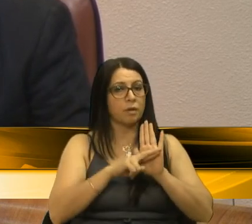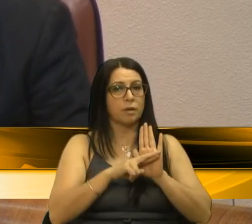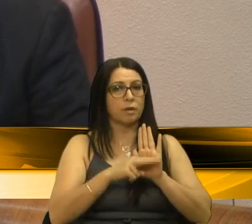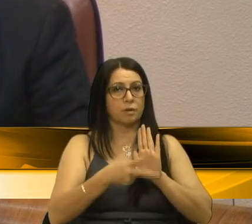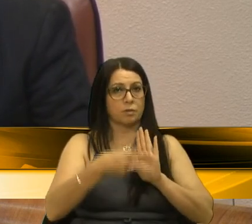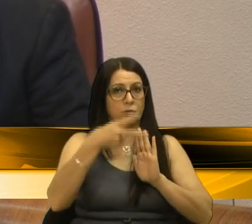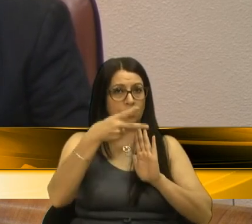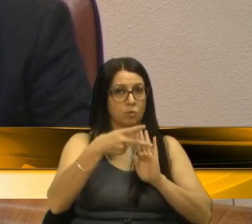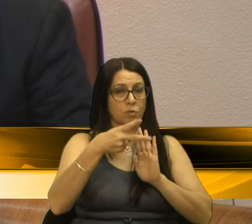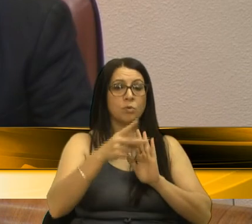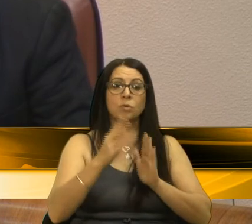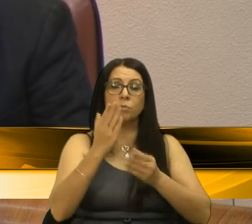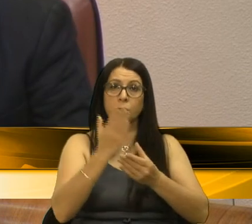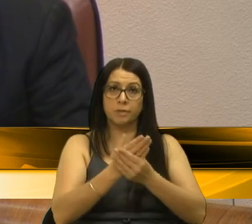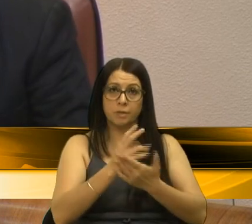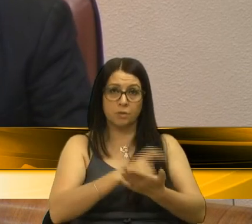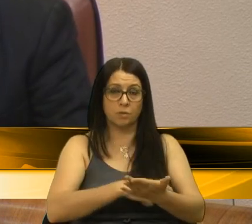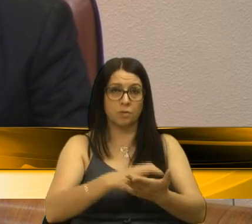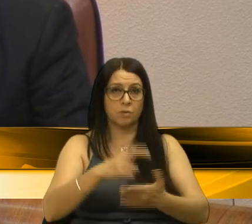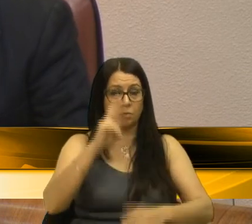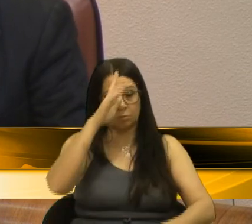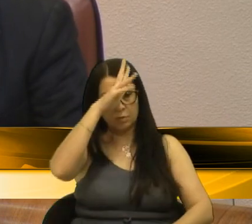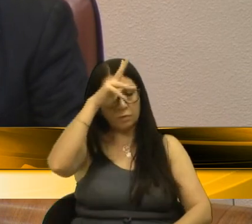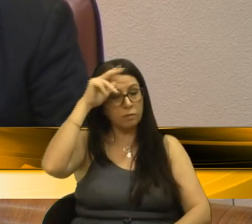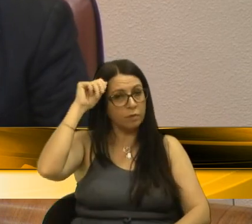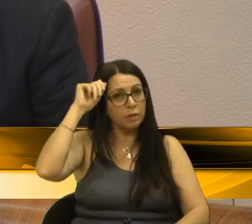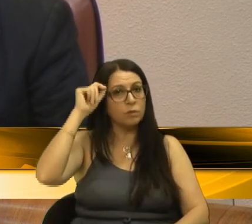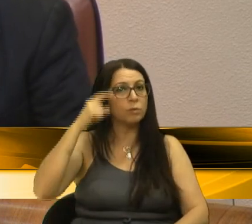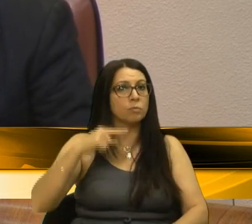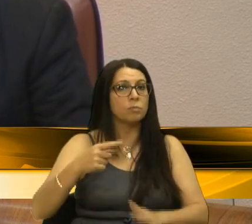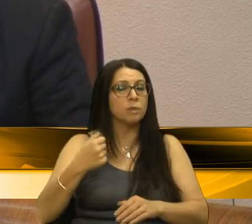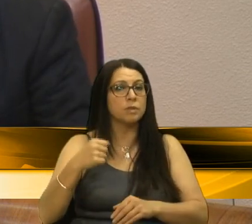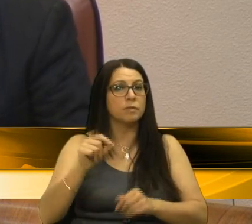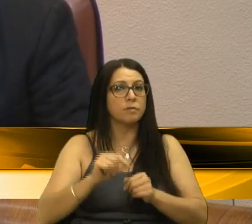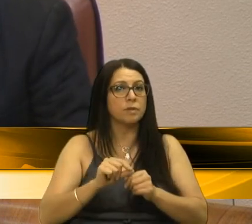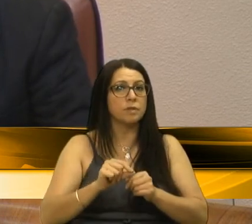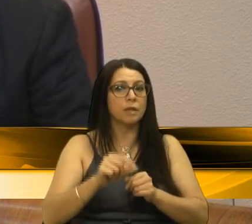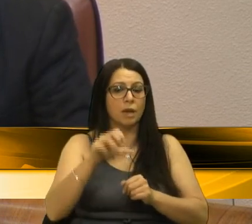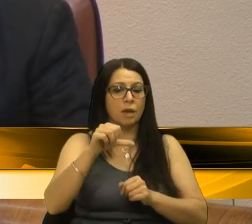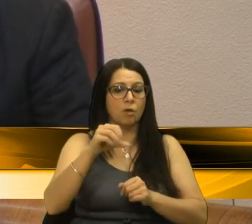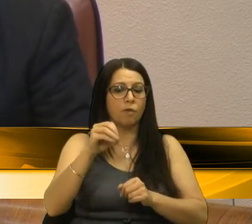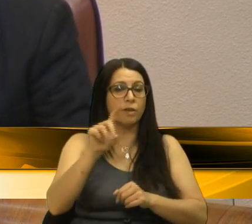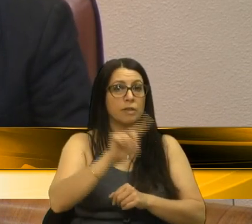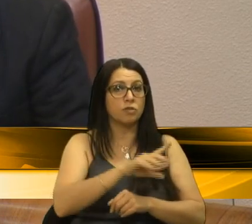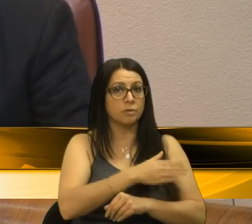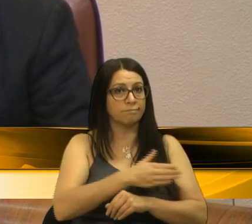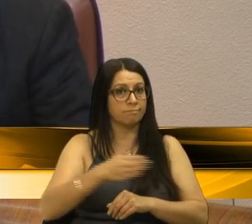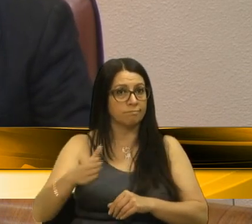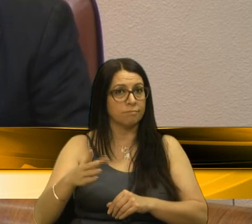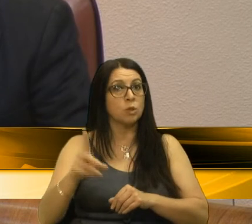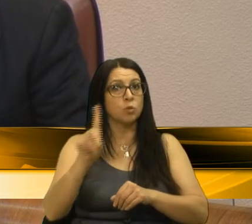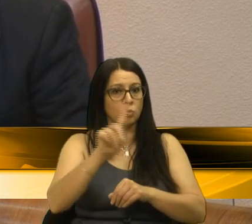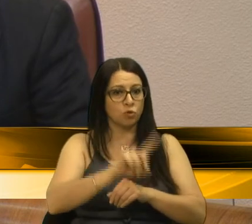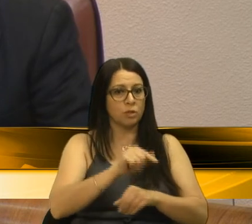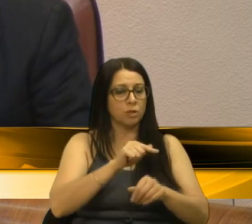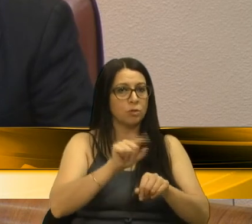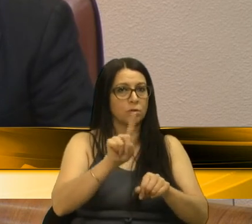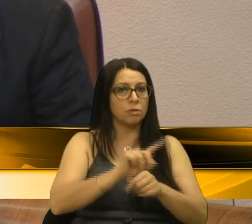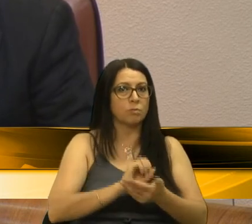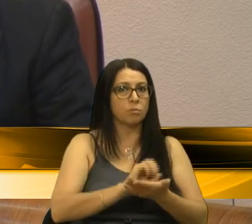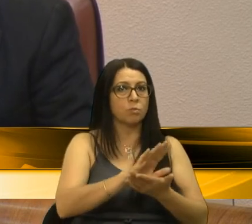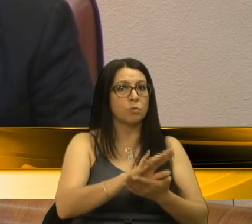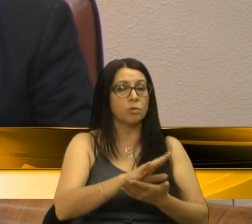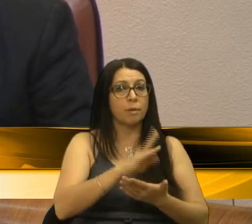2. O processo de cassação de prefeito municipal deve transcorrer em 90 dias, contados da data da notificação do